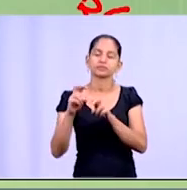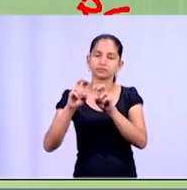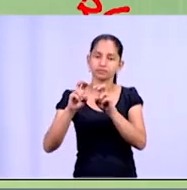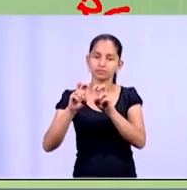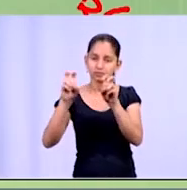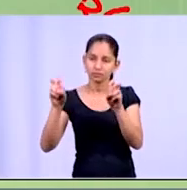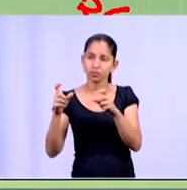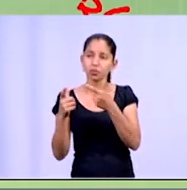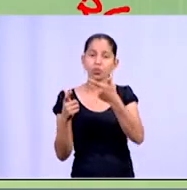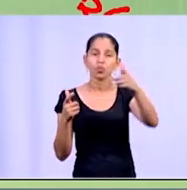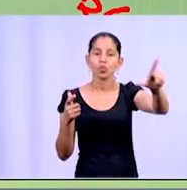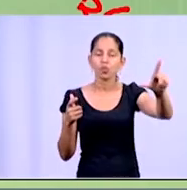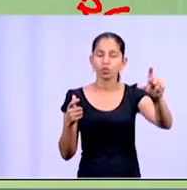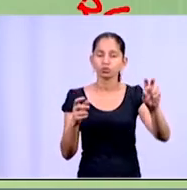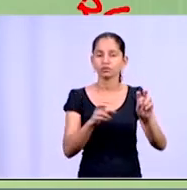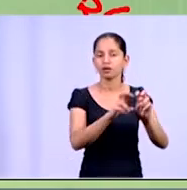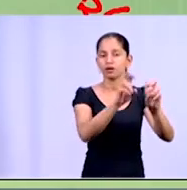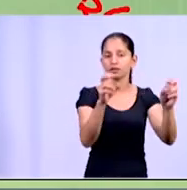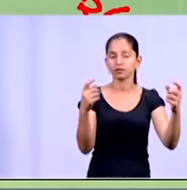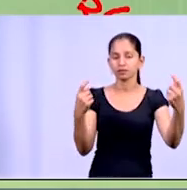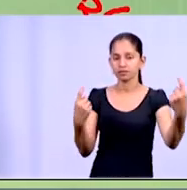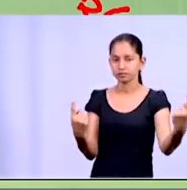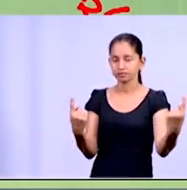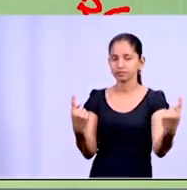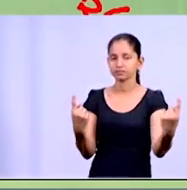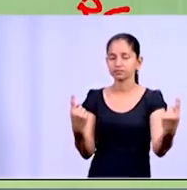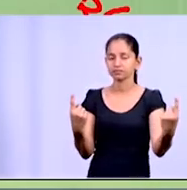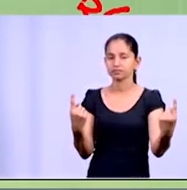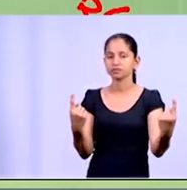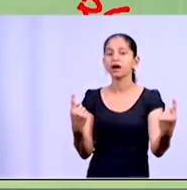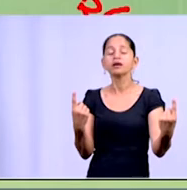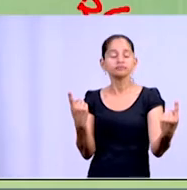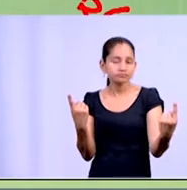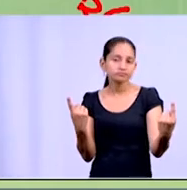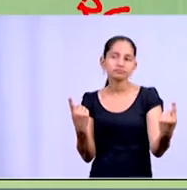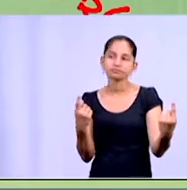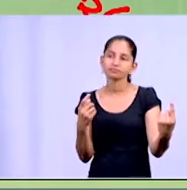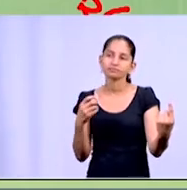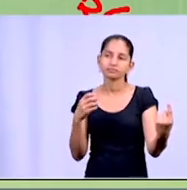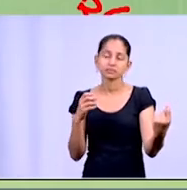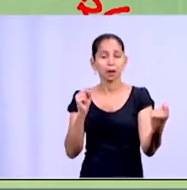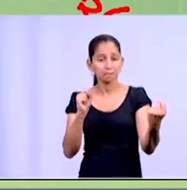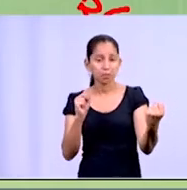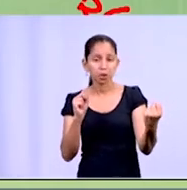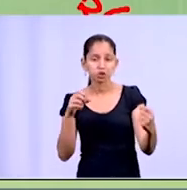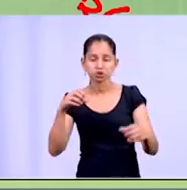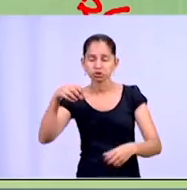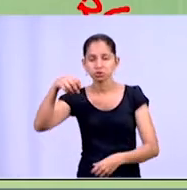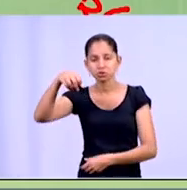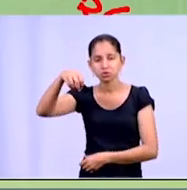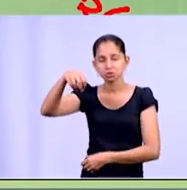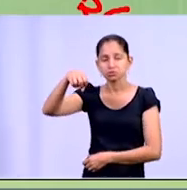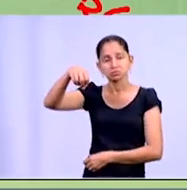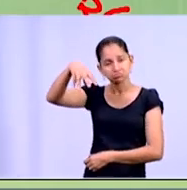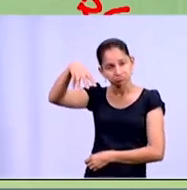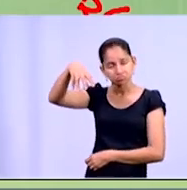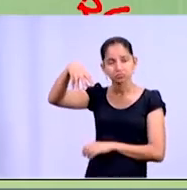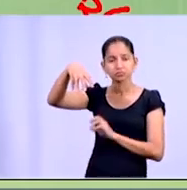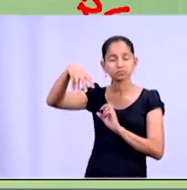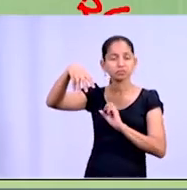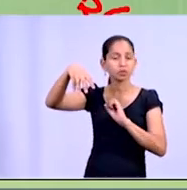com outro PC, com uma outra pessoa. Essa lâmpada tem todo o estado, ela pode estar ligada ou ela pode